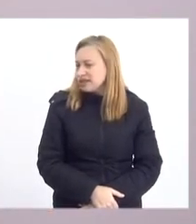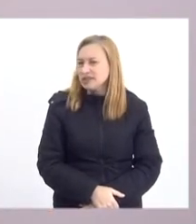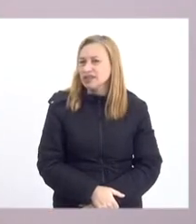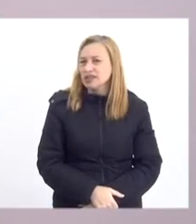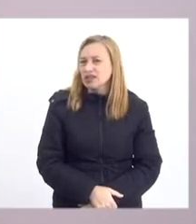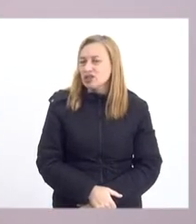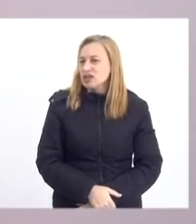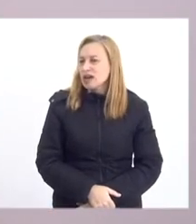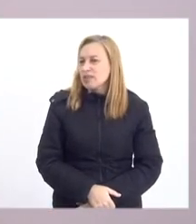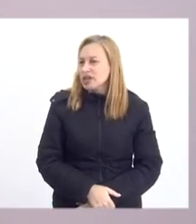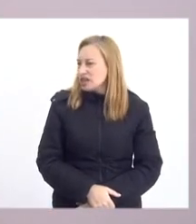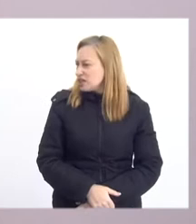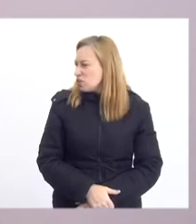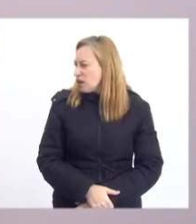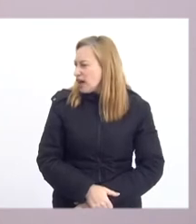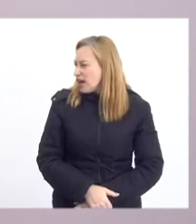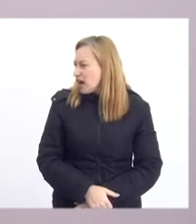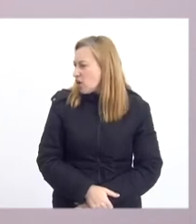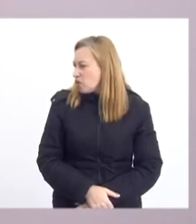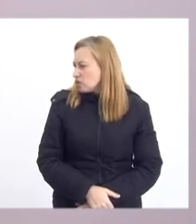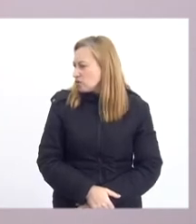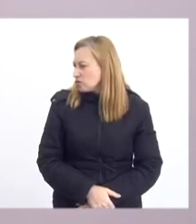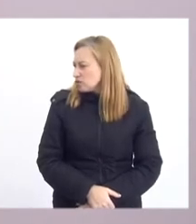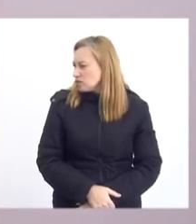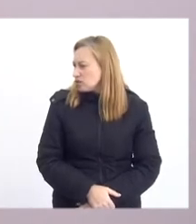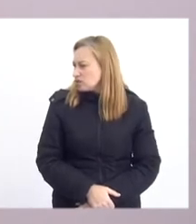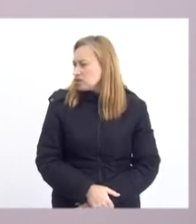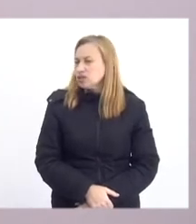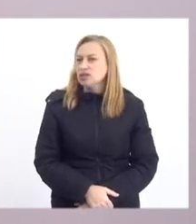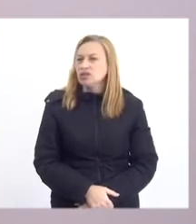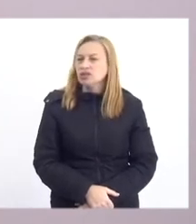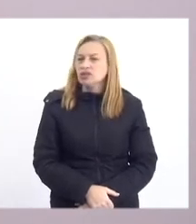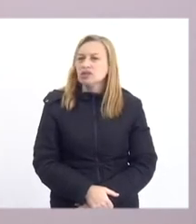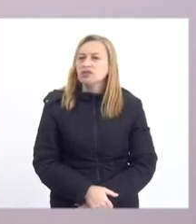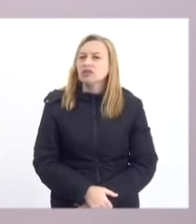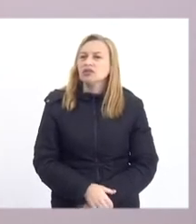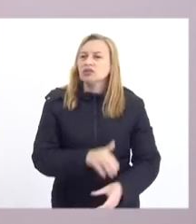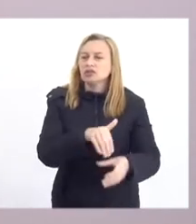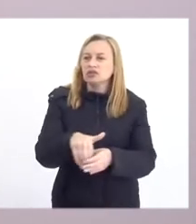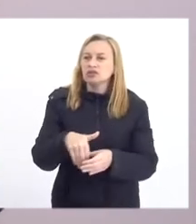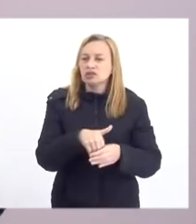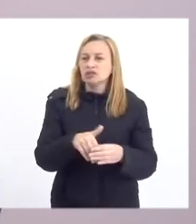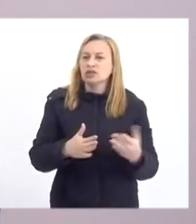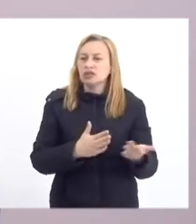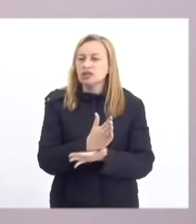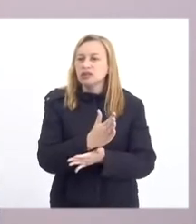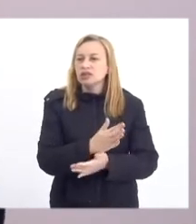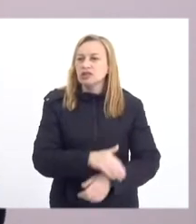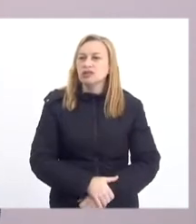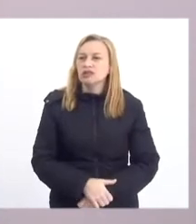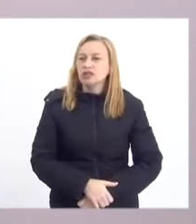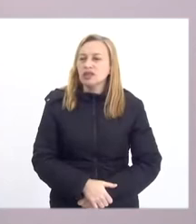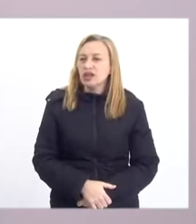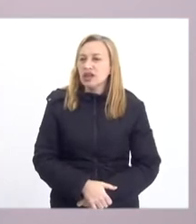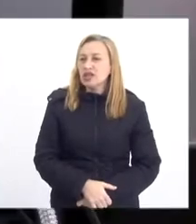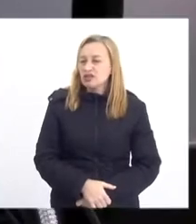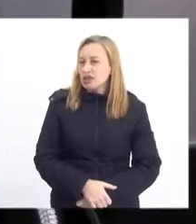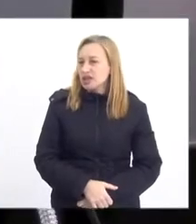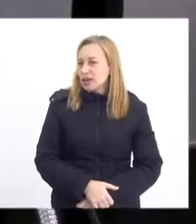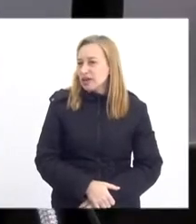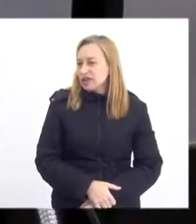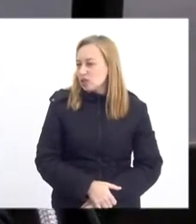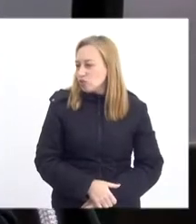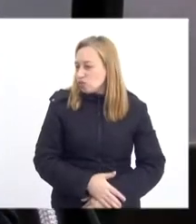mesmo viés. É. Então, em discussão, parecer pela prejudicabilidade, em votação, aprovado. Eu só queria lembrar, deputado